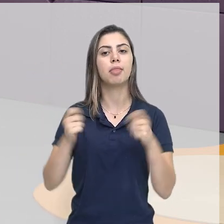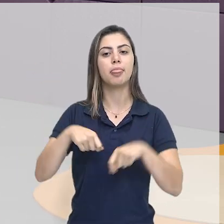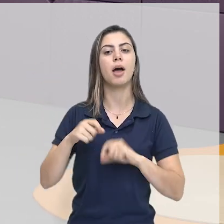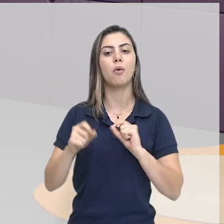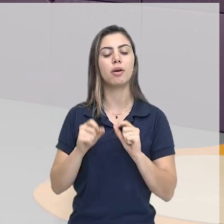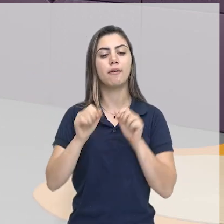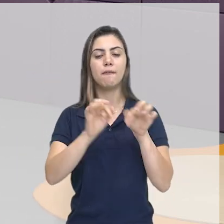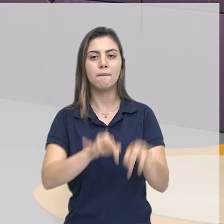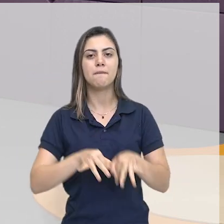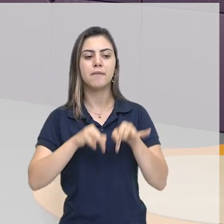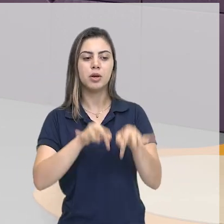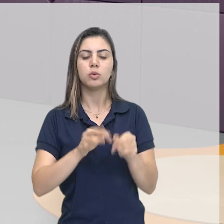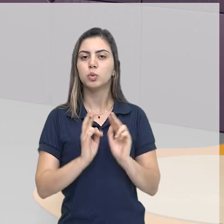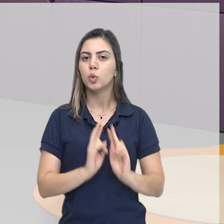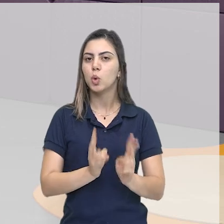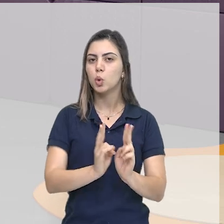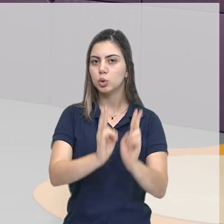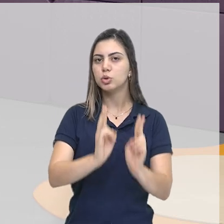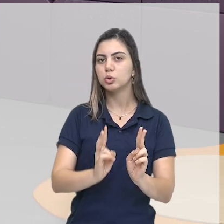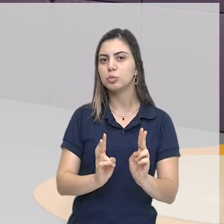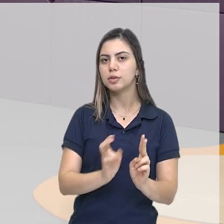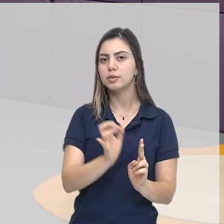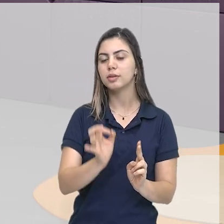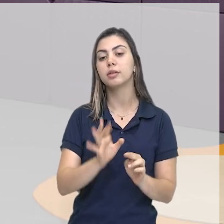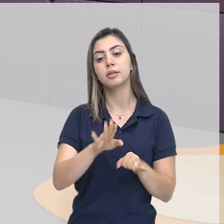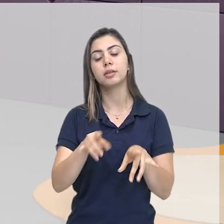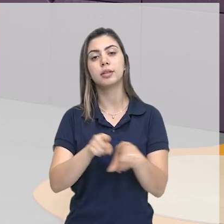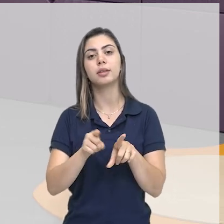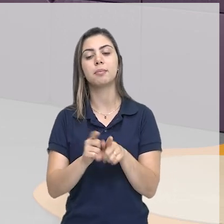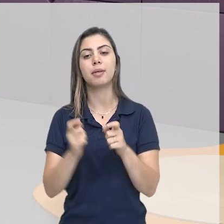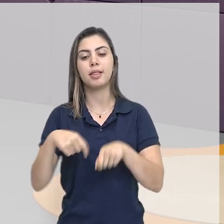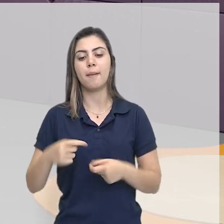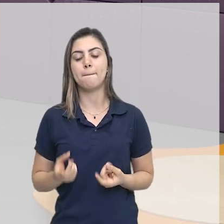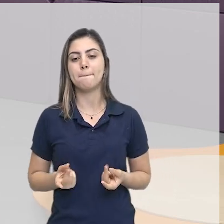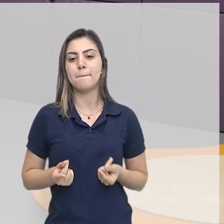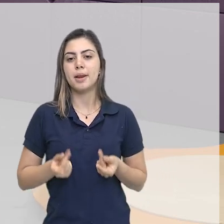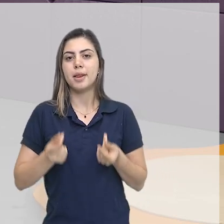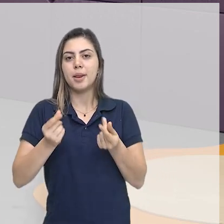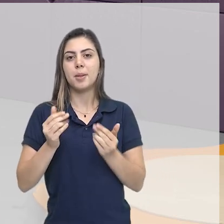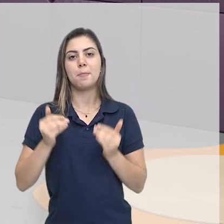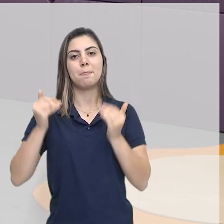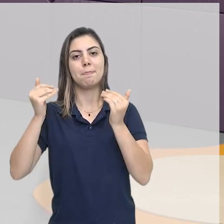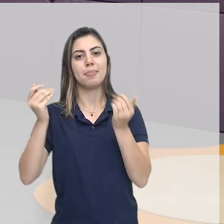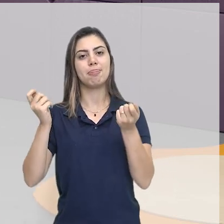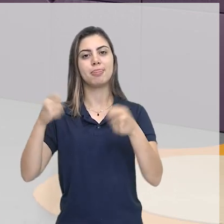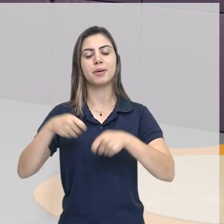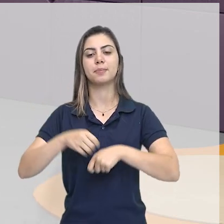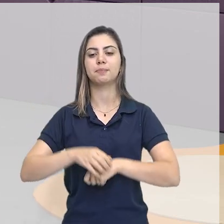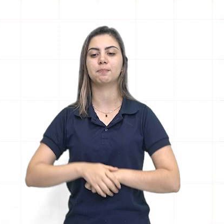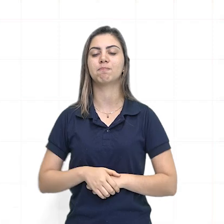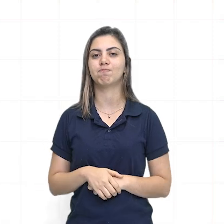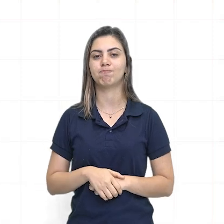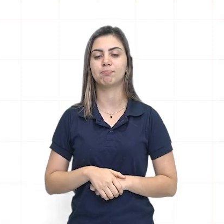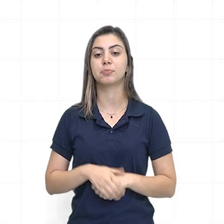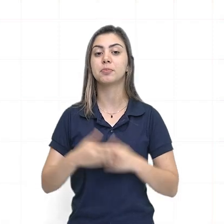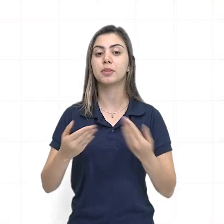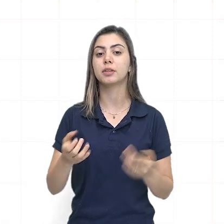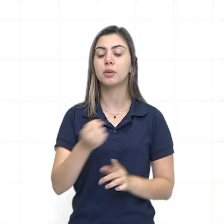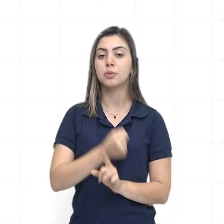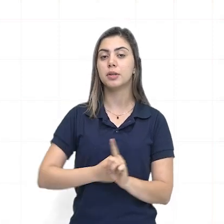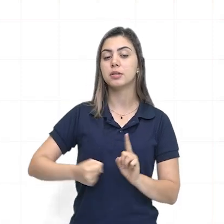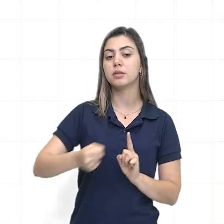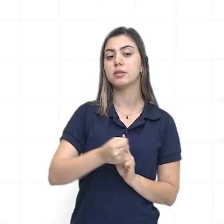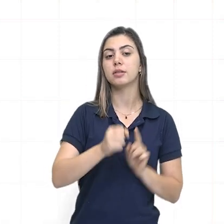funcionamento do feudo de um modo geral, tanto para o enriquecimento do senhor. Tá? A sociedade